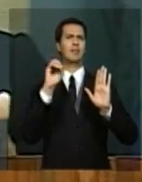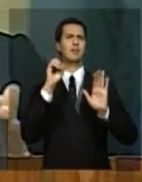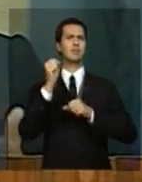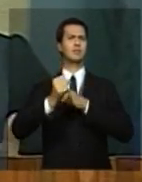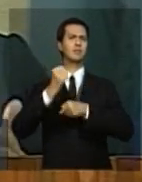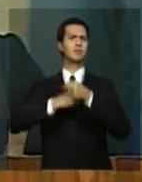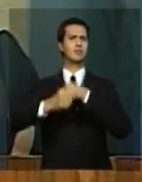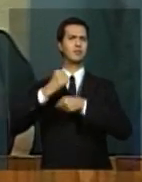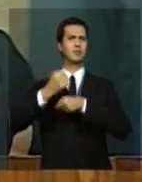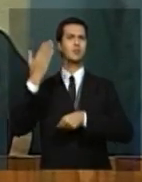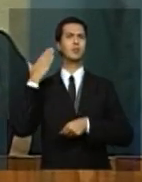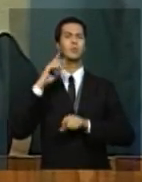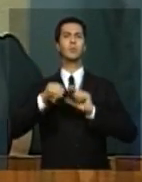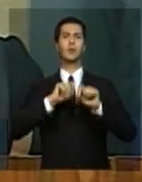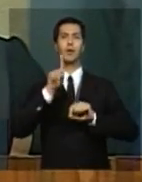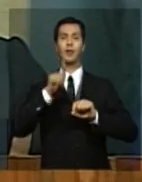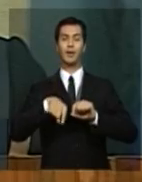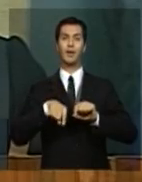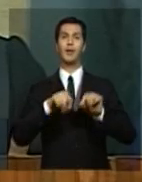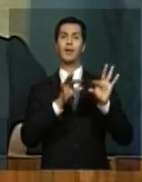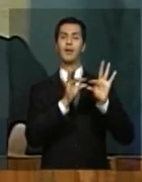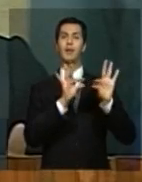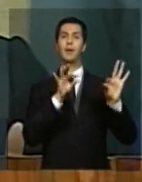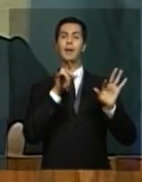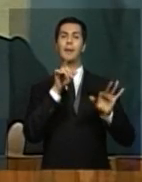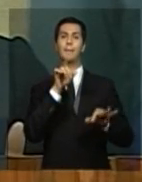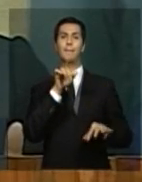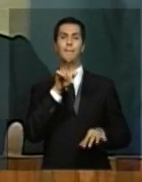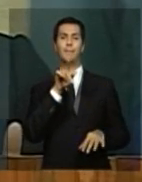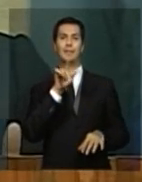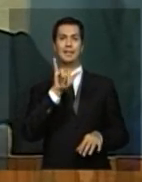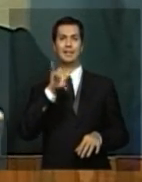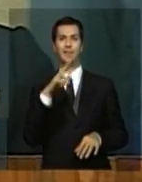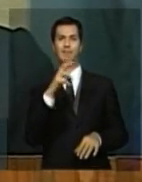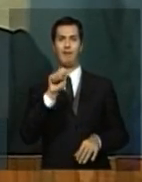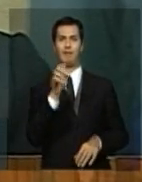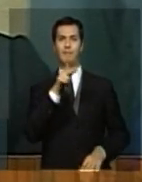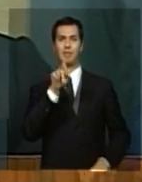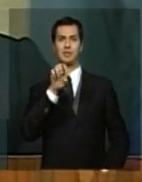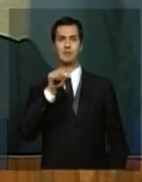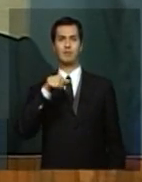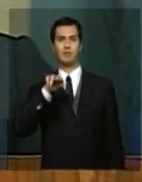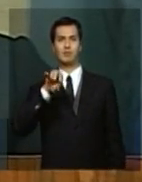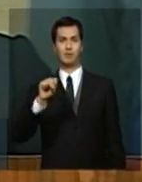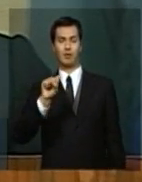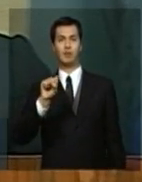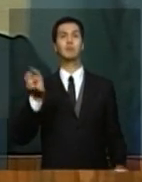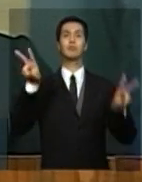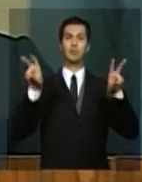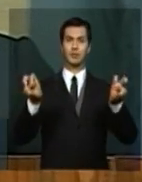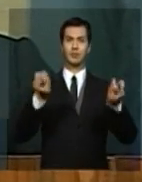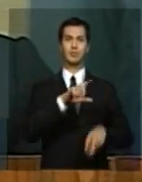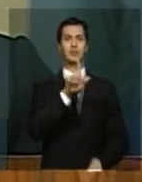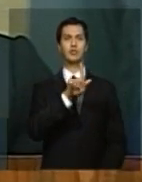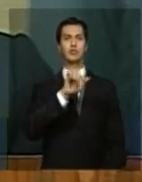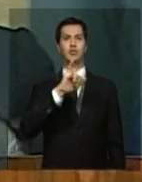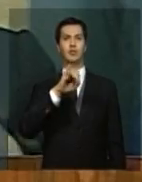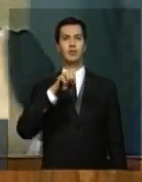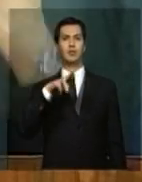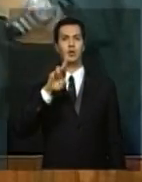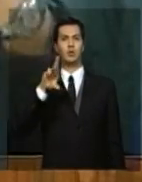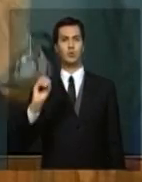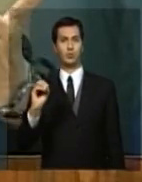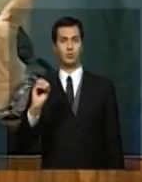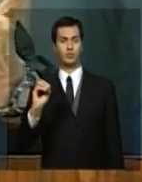linha de pesquisa de gênero e eu tenho muito orgulho que